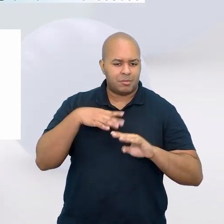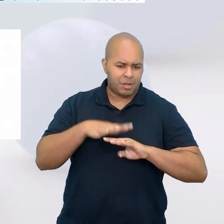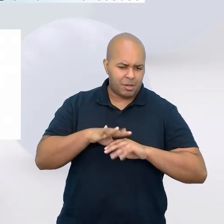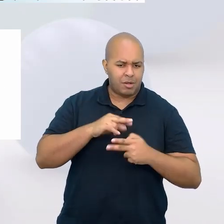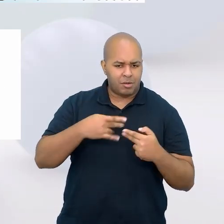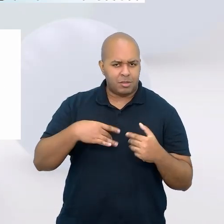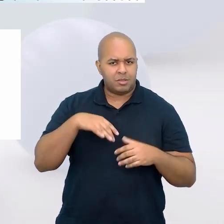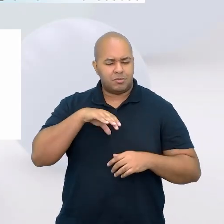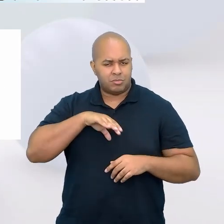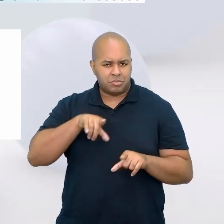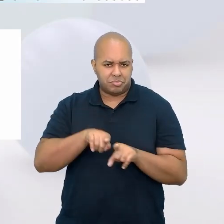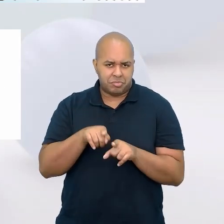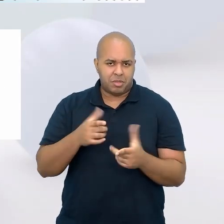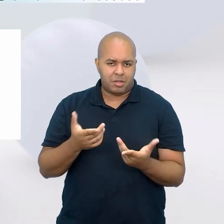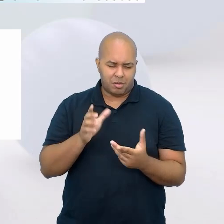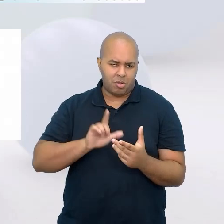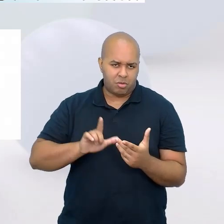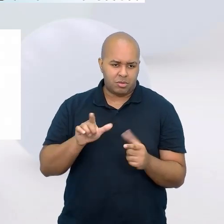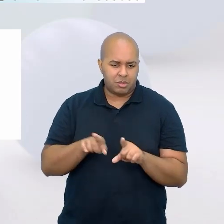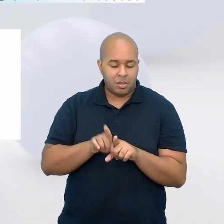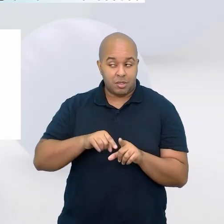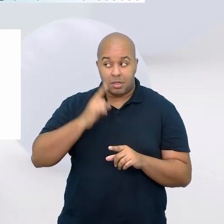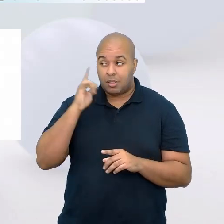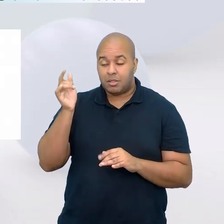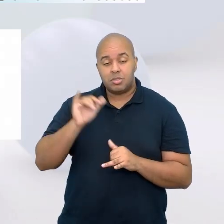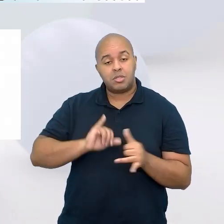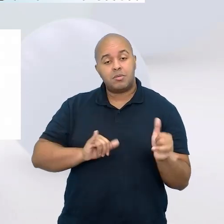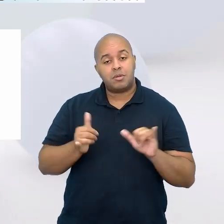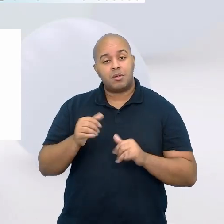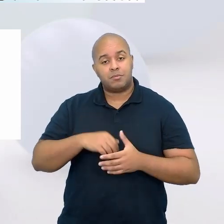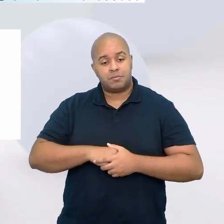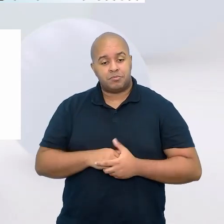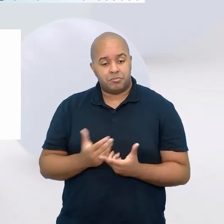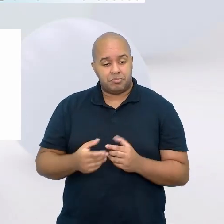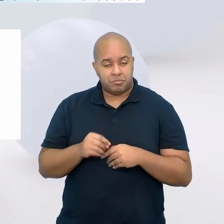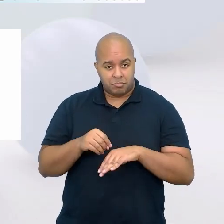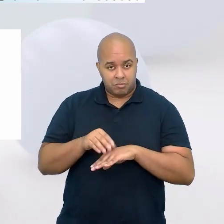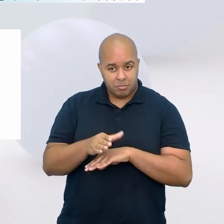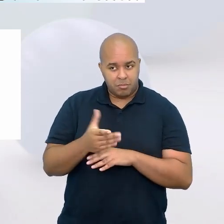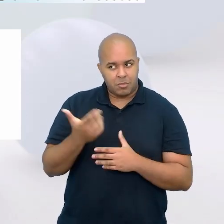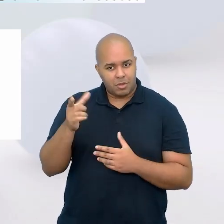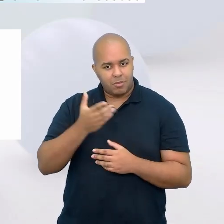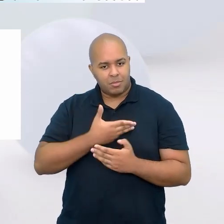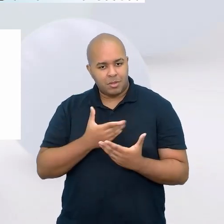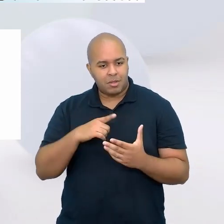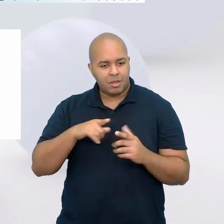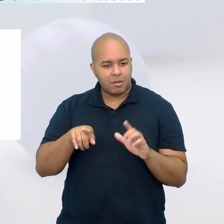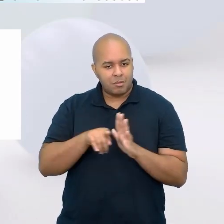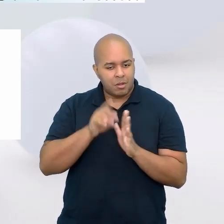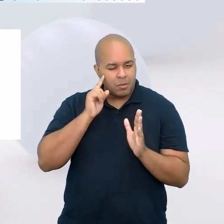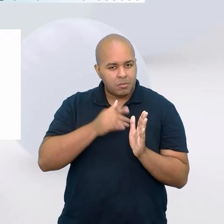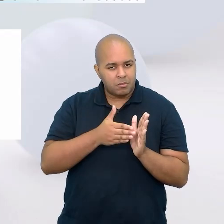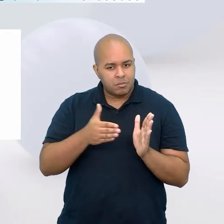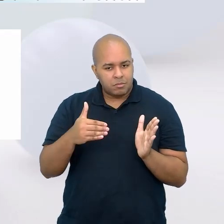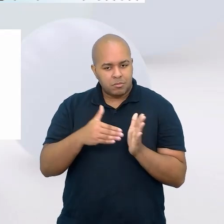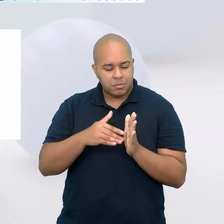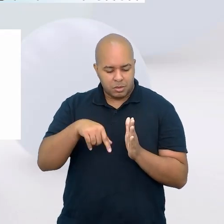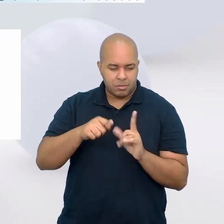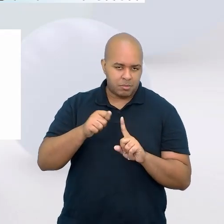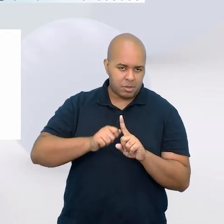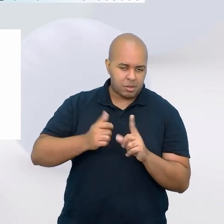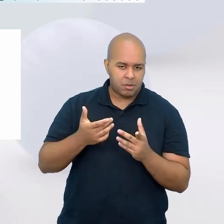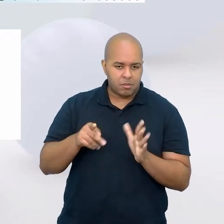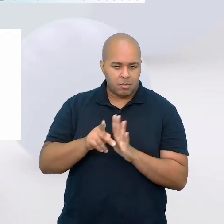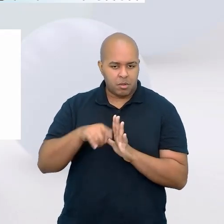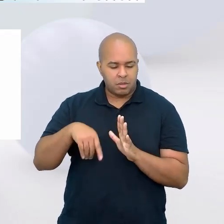tem de língua portuguesa também Claro esse é o de química compartilha com os colegas tem aí um prazo né até esse mês